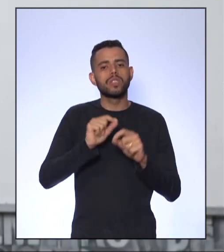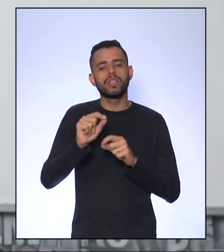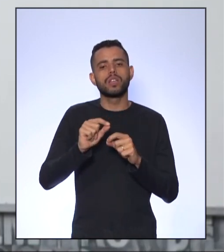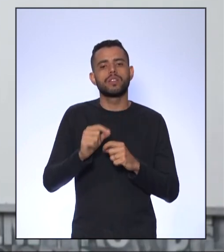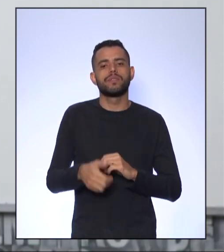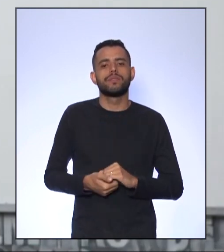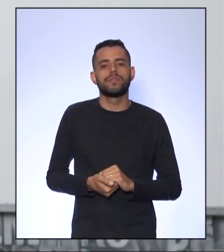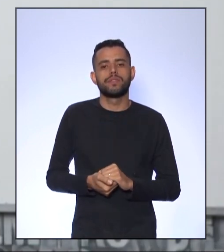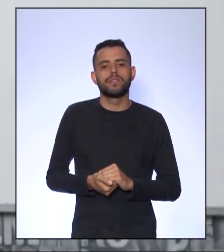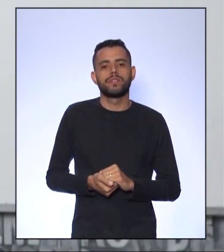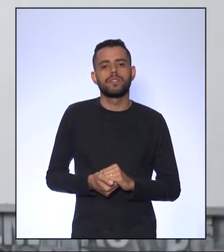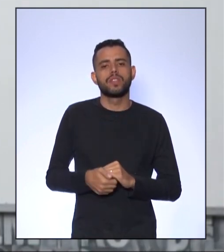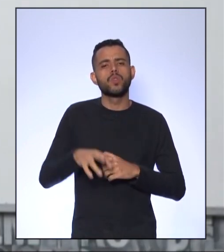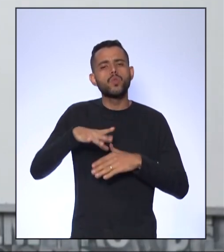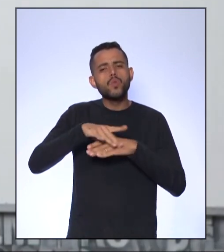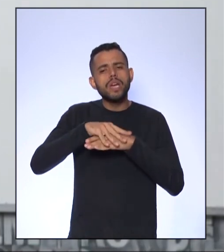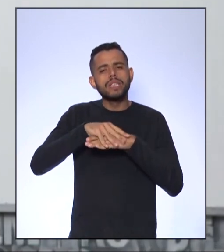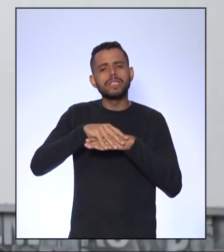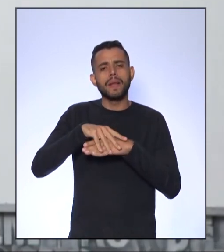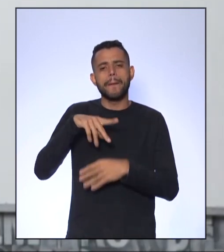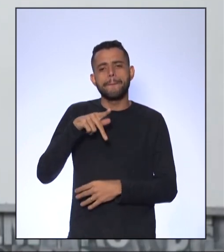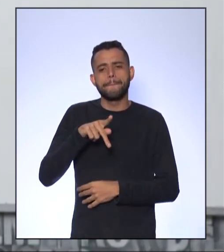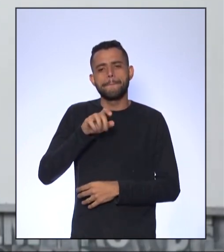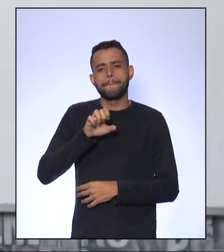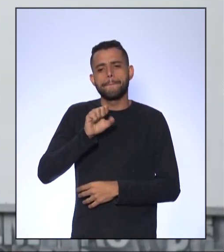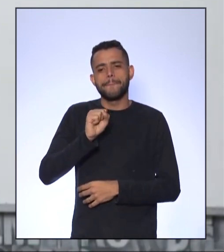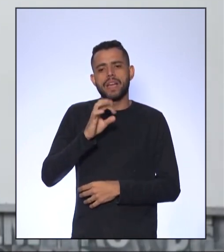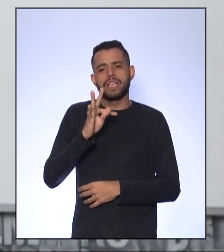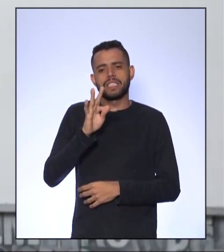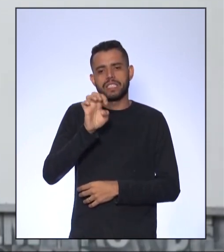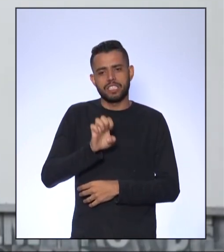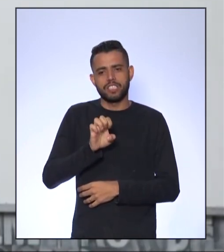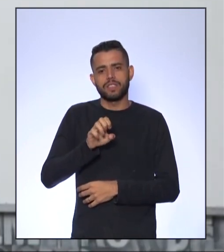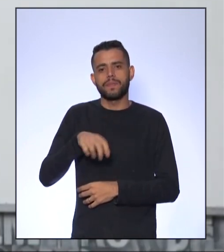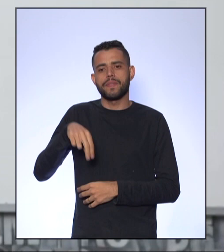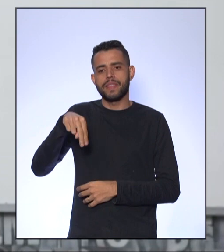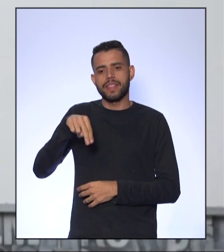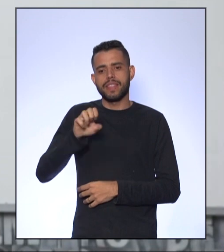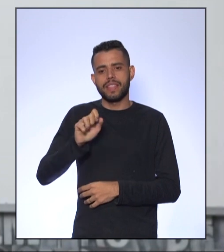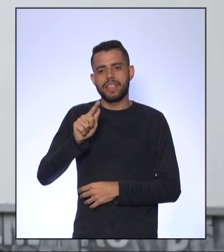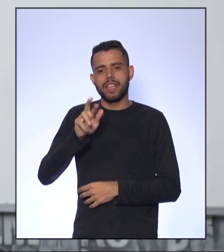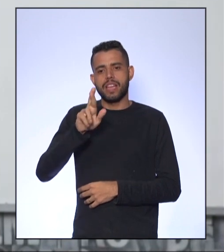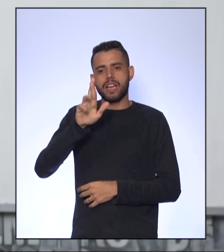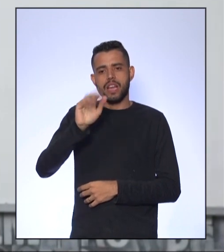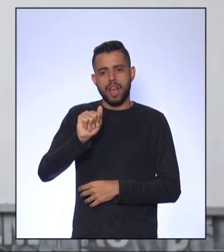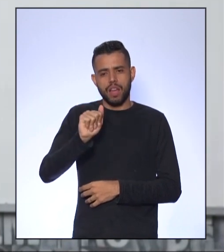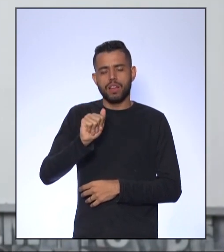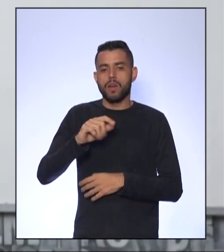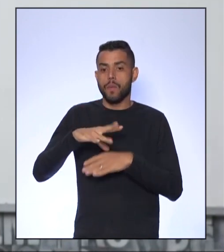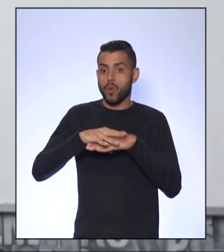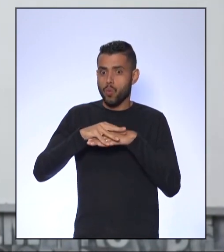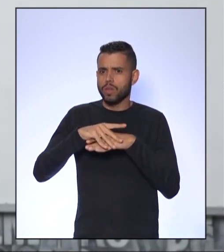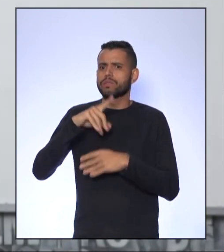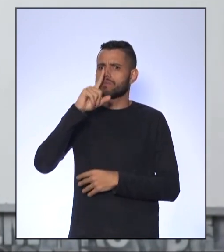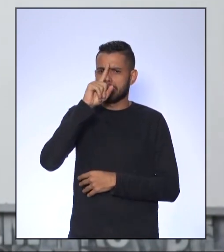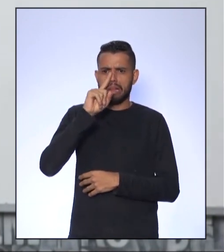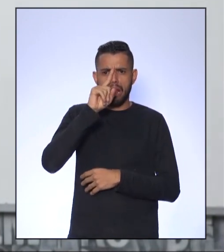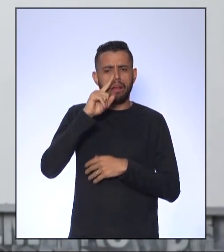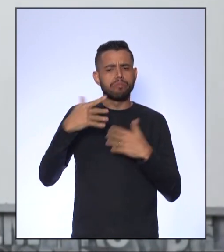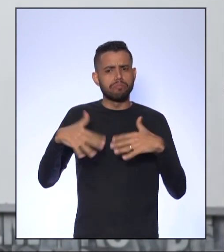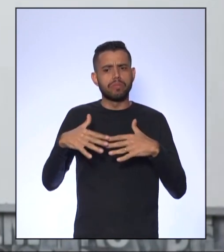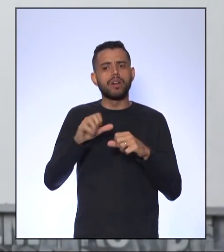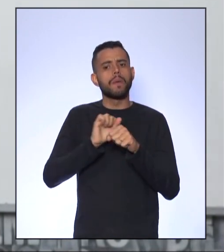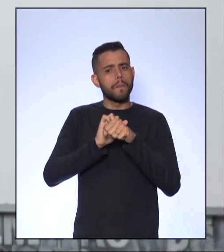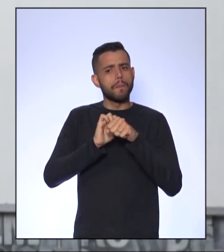peste negra. Então, uma grave doença, uma grave